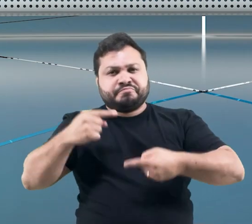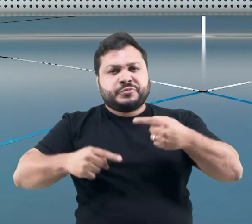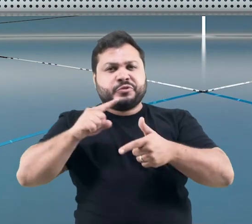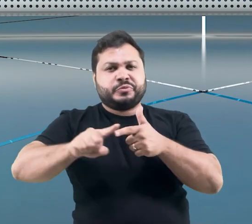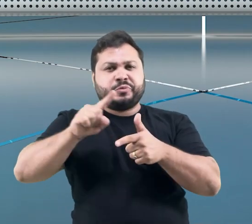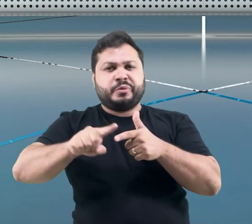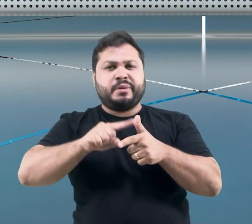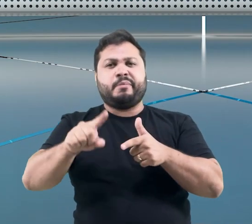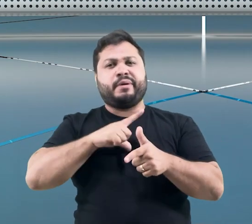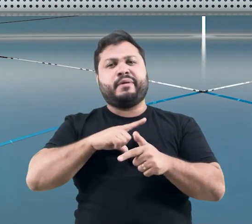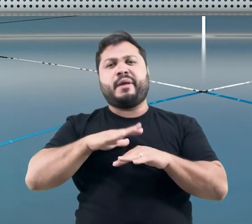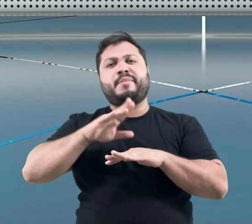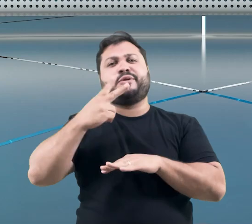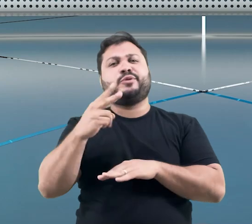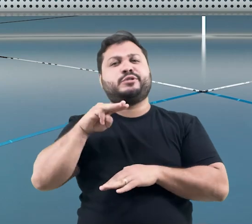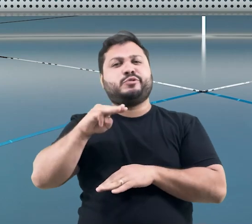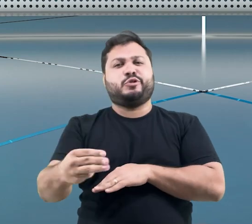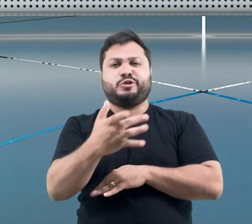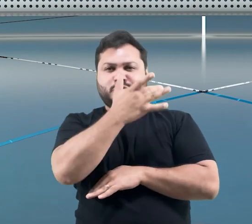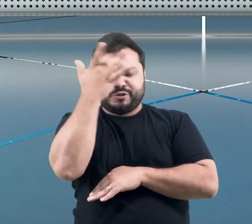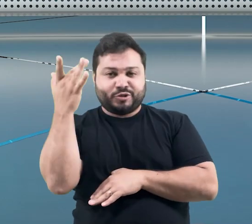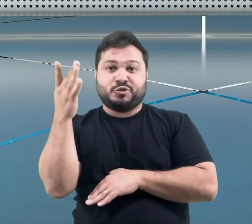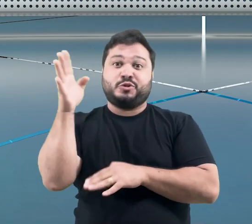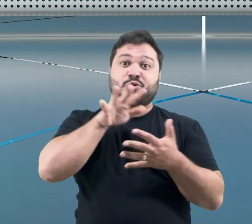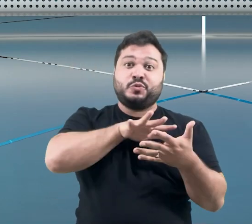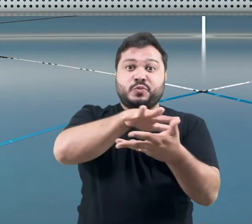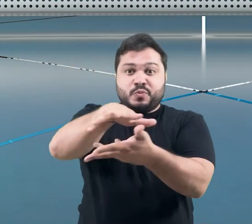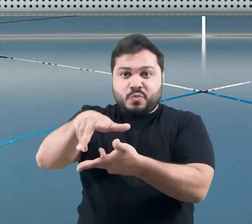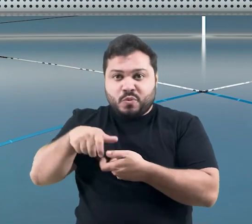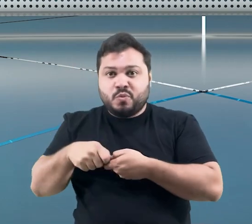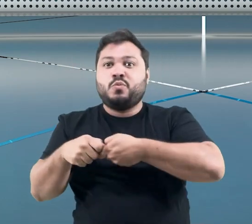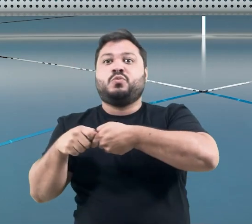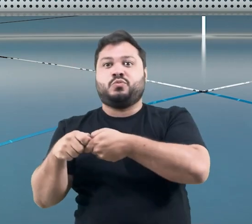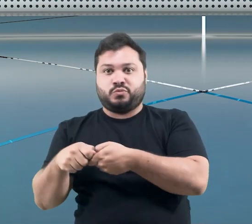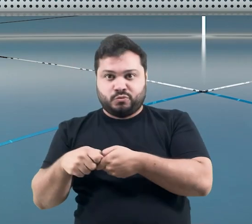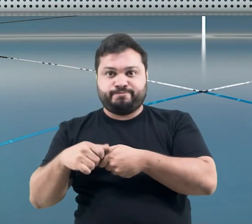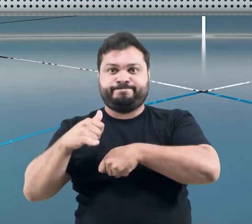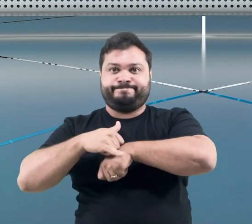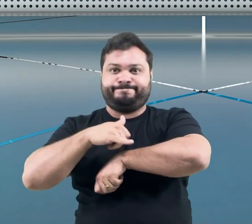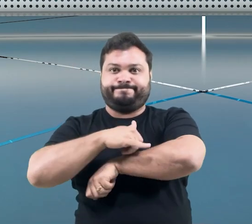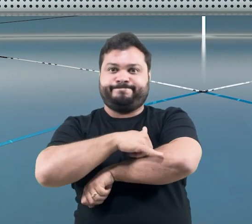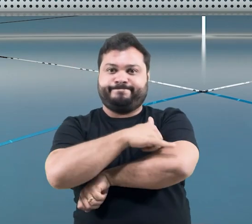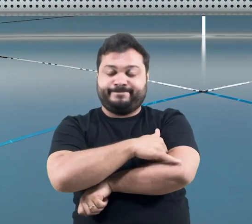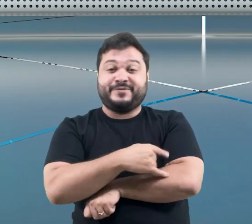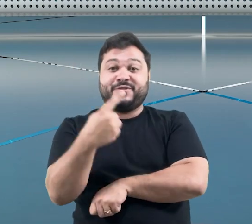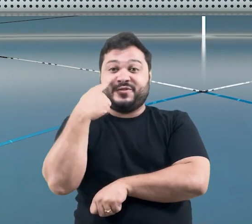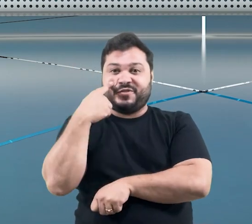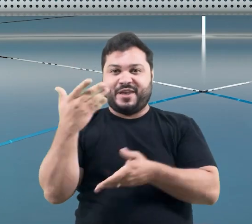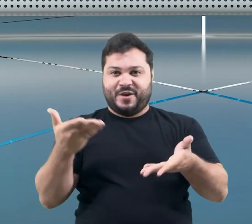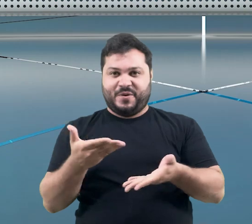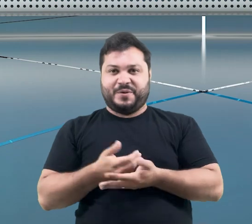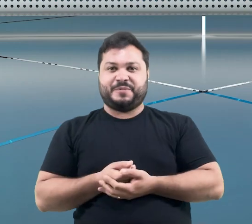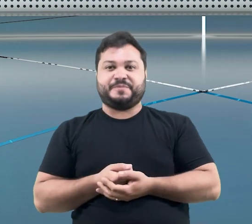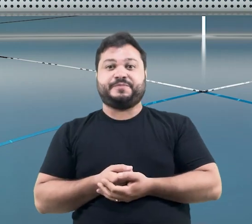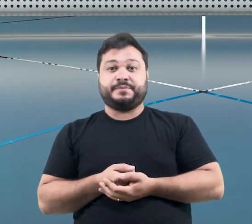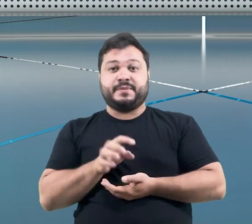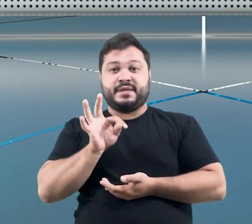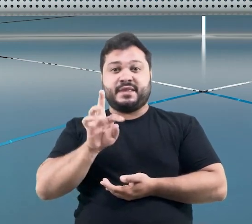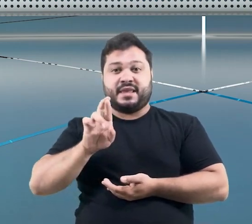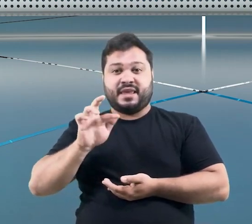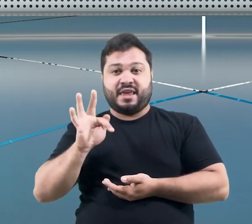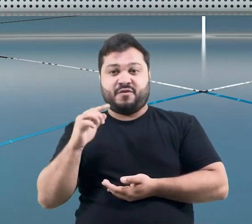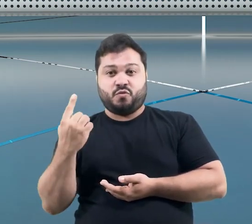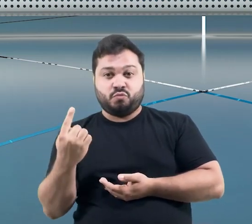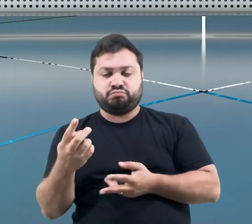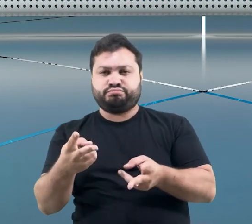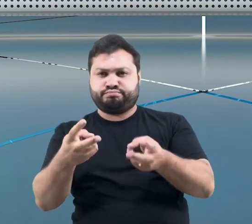discutir um problema que atinge mais de 2 bilhões de pessoas em todo o mundo, o excesso de peso. Confira comigo.